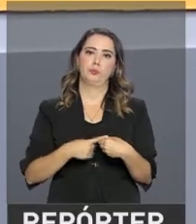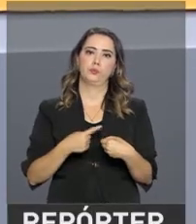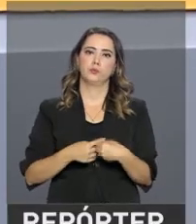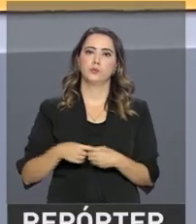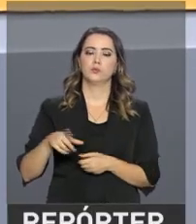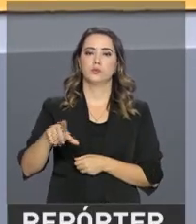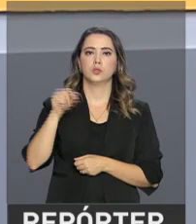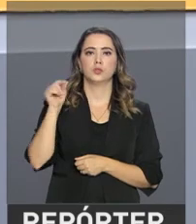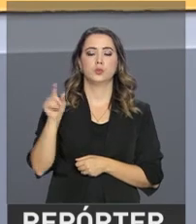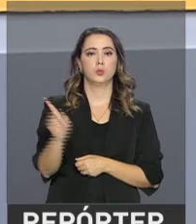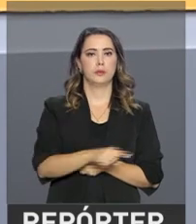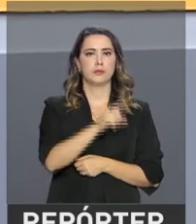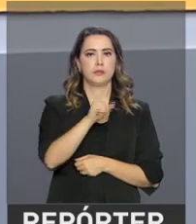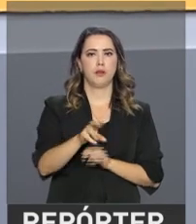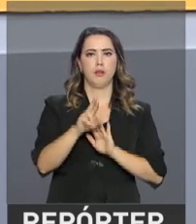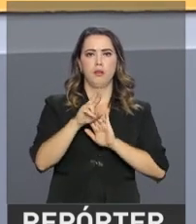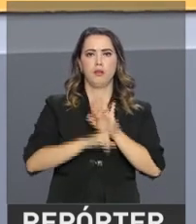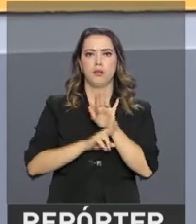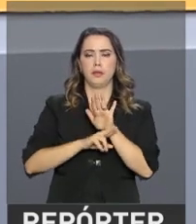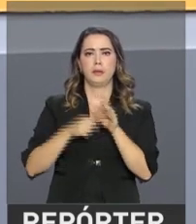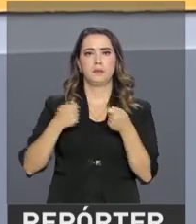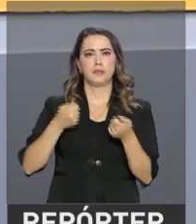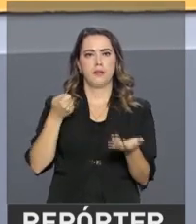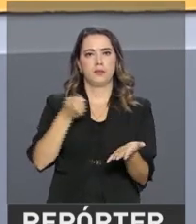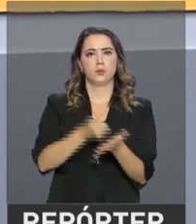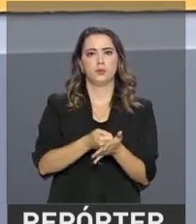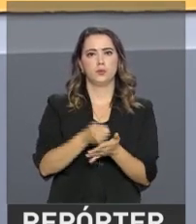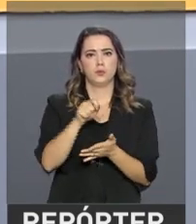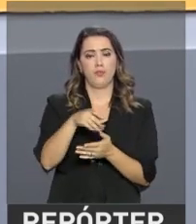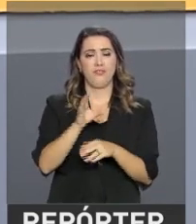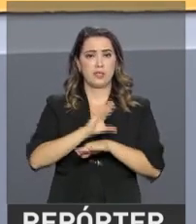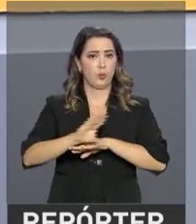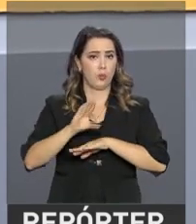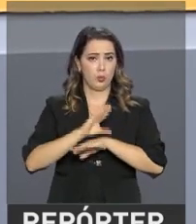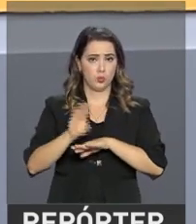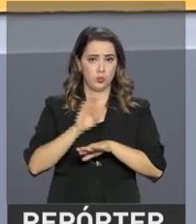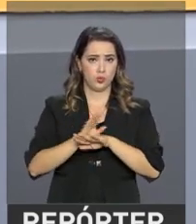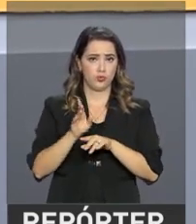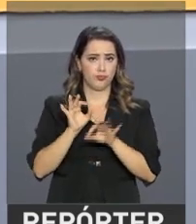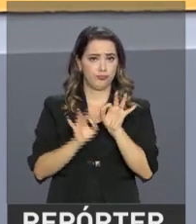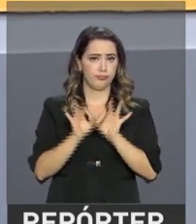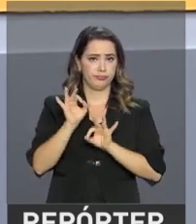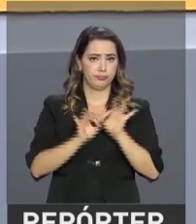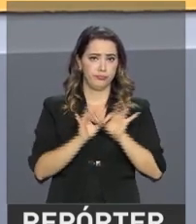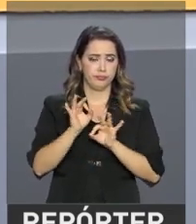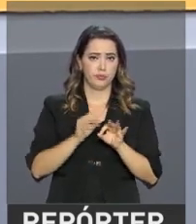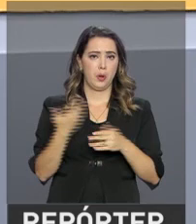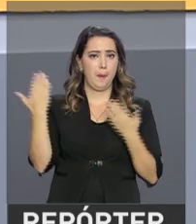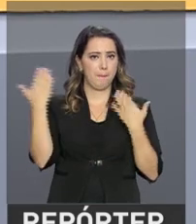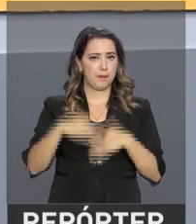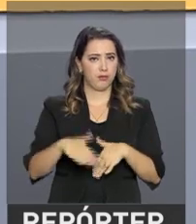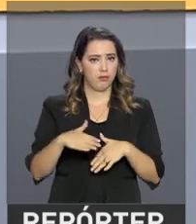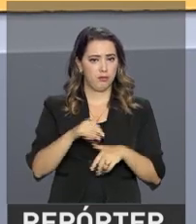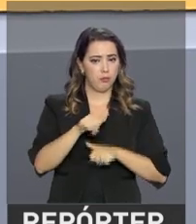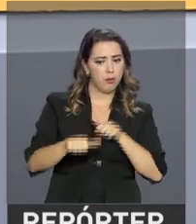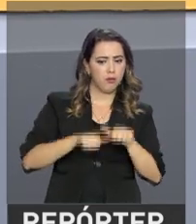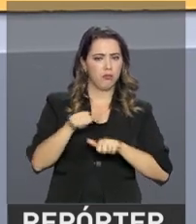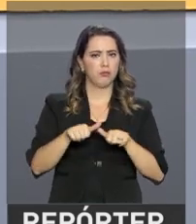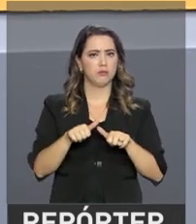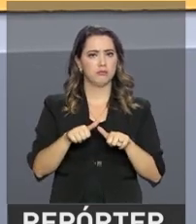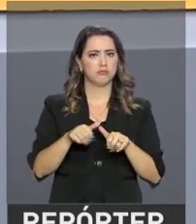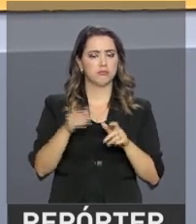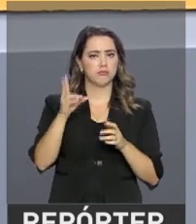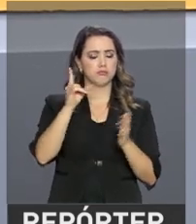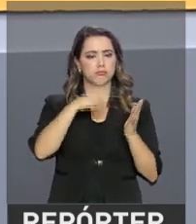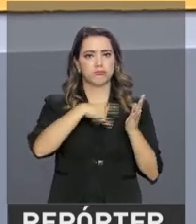decidiu revogar a regra que tornava obrigatória a realização de um curso de aperfeiçoamento e de uma prova para renovar a carteira nacional